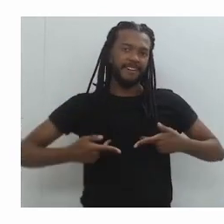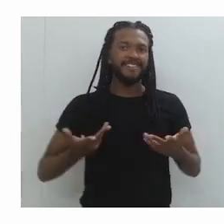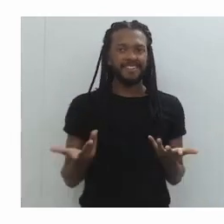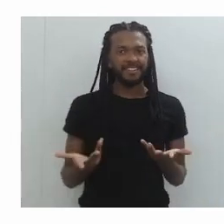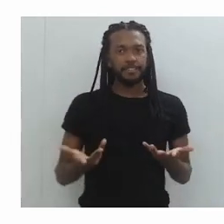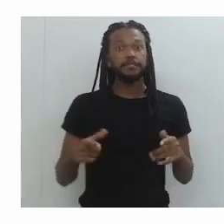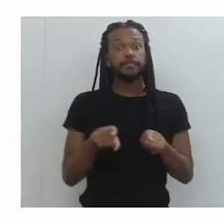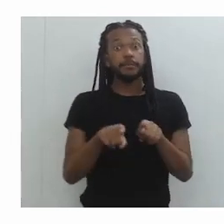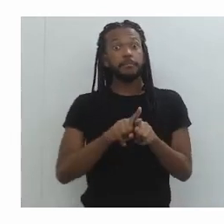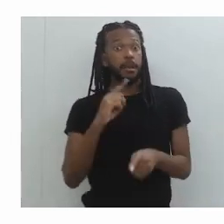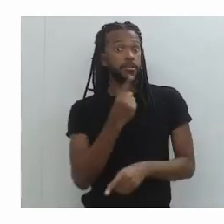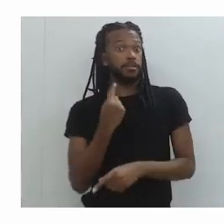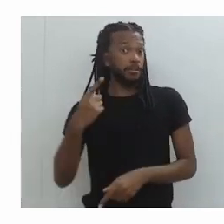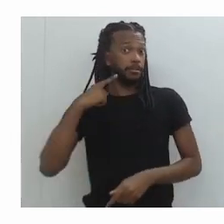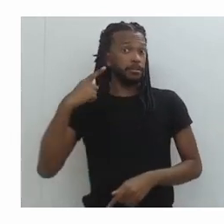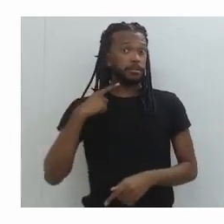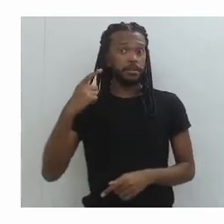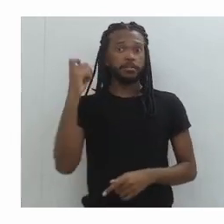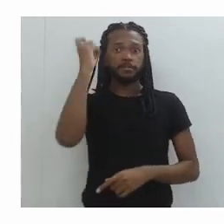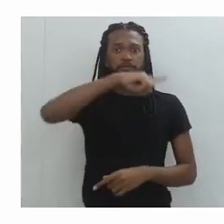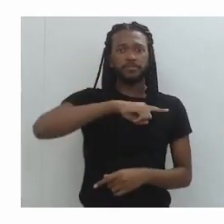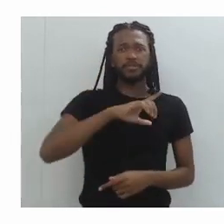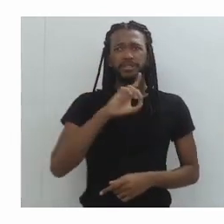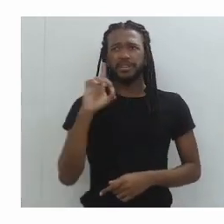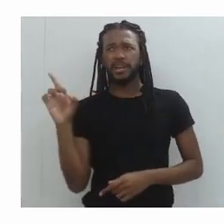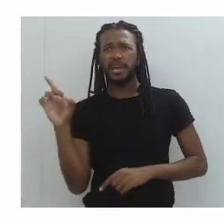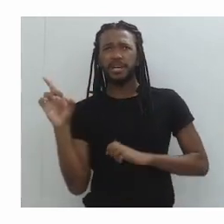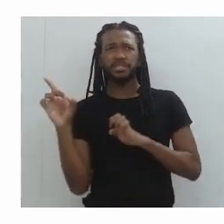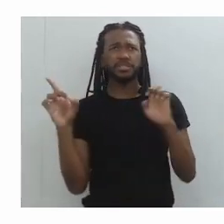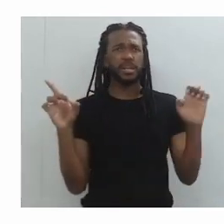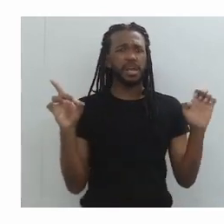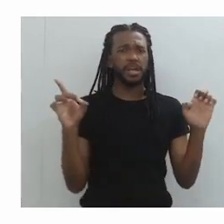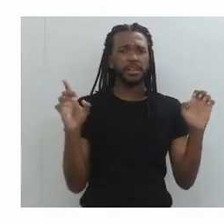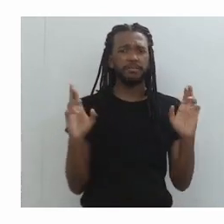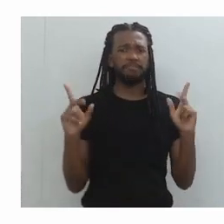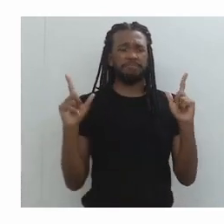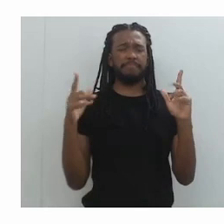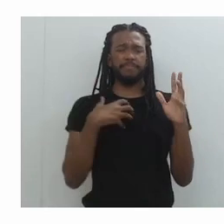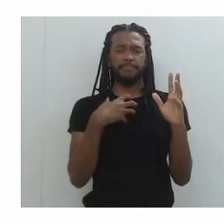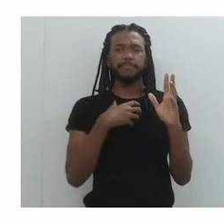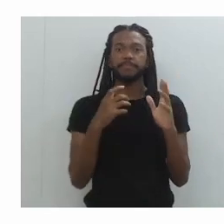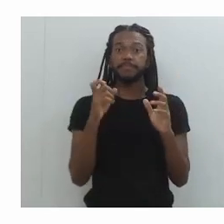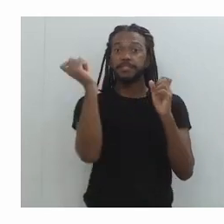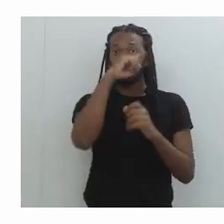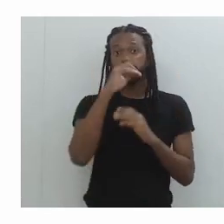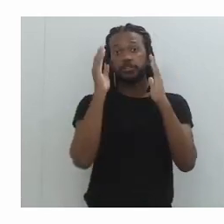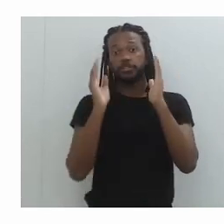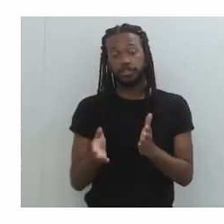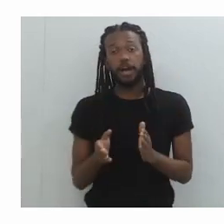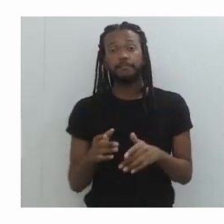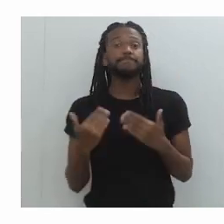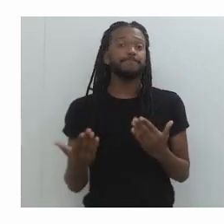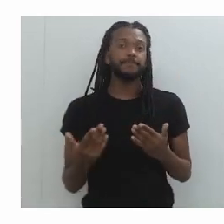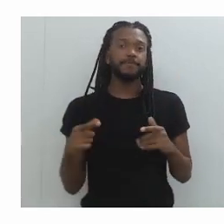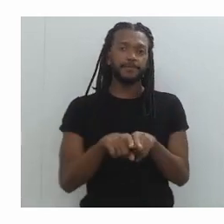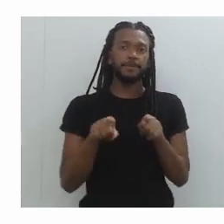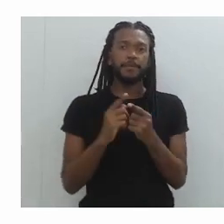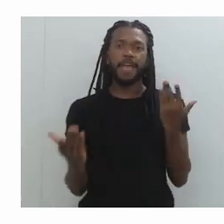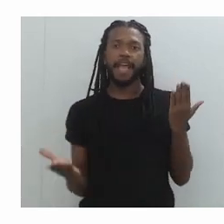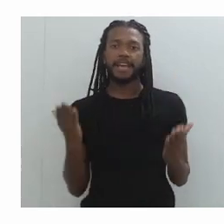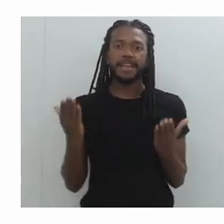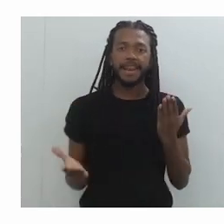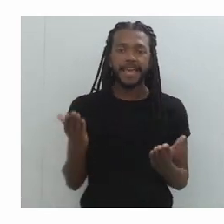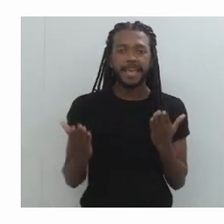vezes até a gente tem dificuldade do direita, da esquerda. E é bem interessante esse jogo, além do